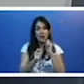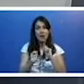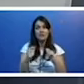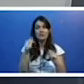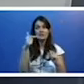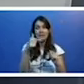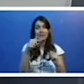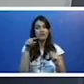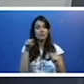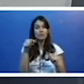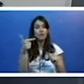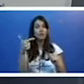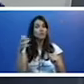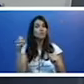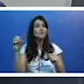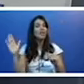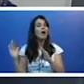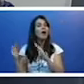residências.